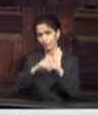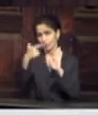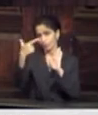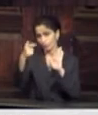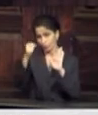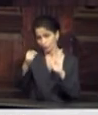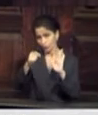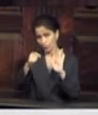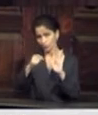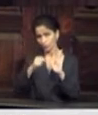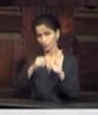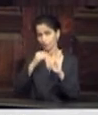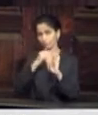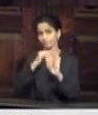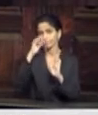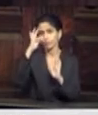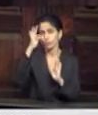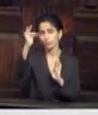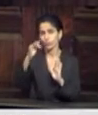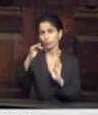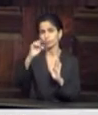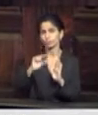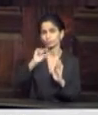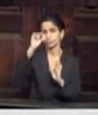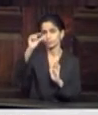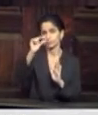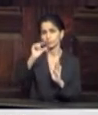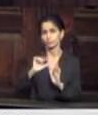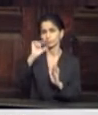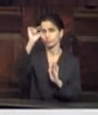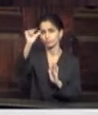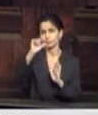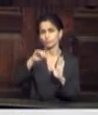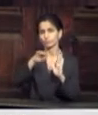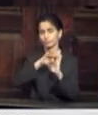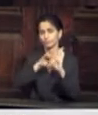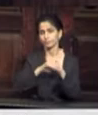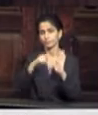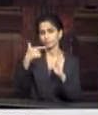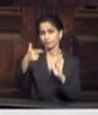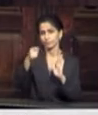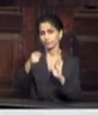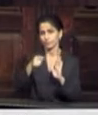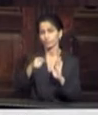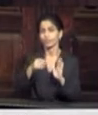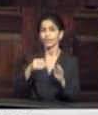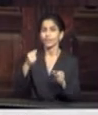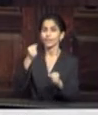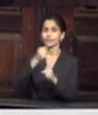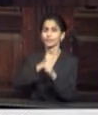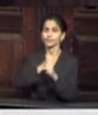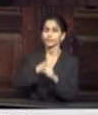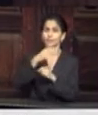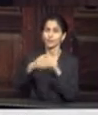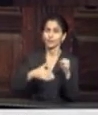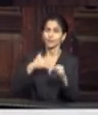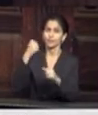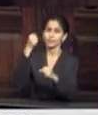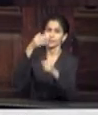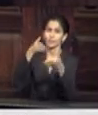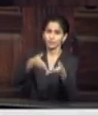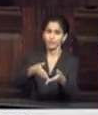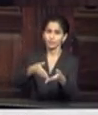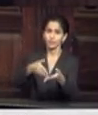brasileira, ou seja, 20 horizontes a serem atingidos pela educação nacional até o ano de 2024, que tratam,